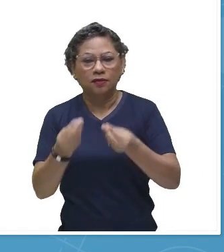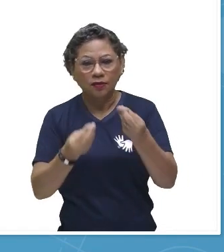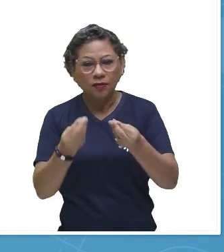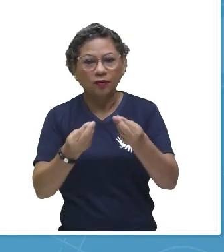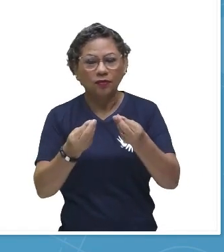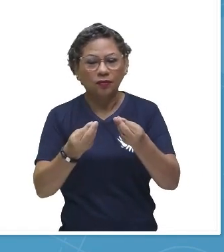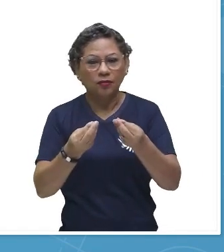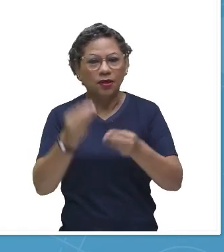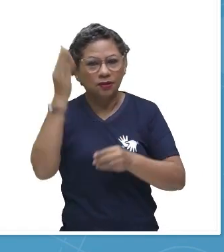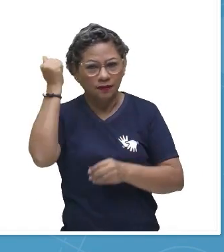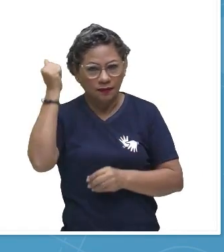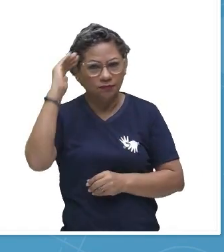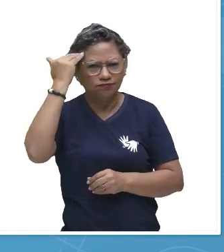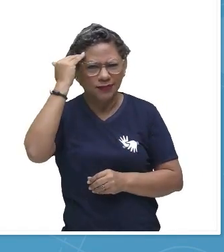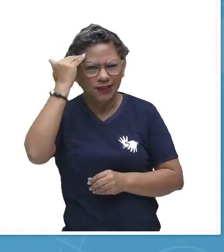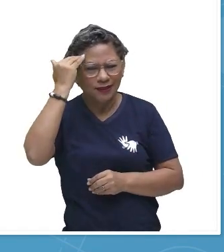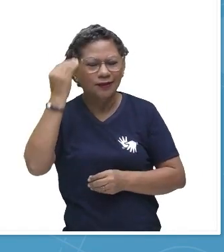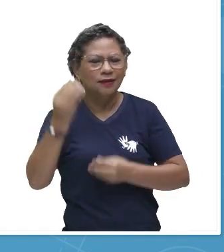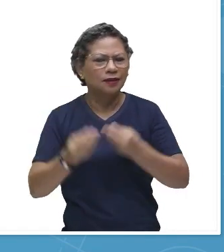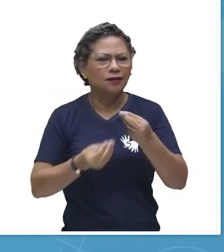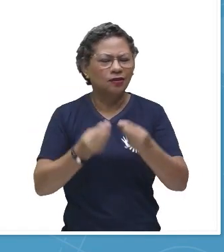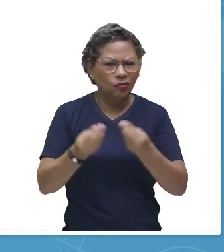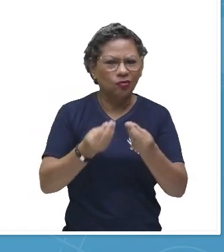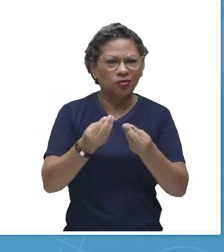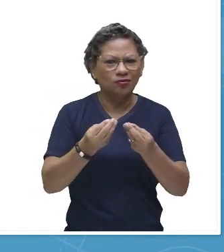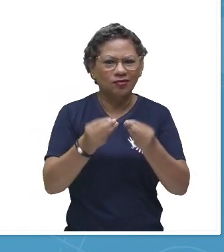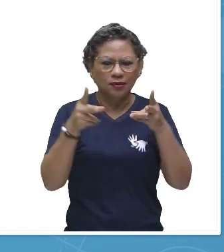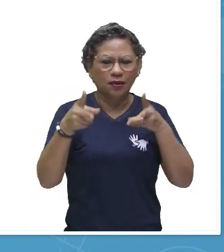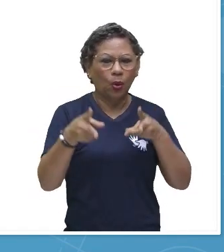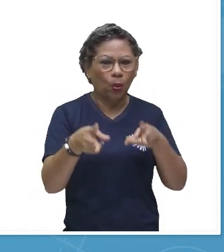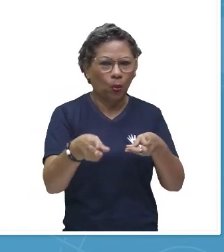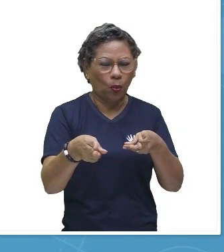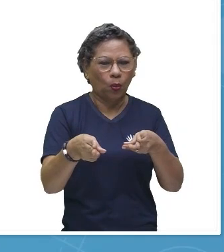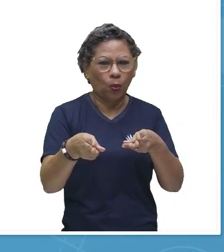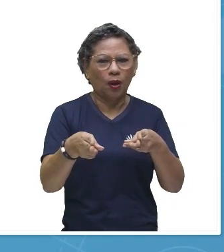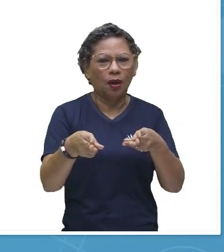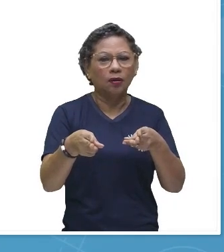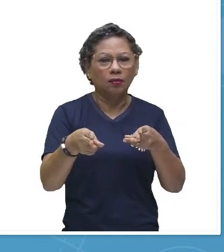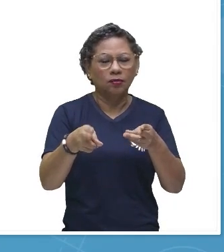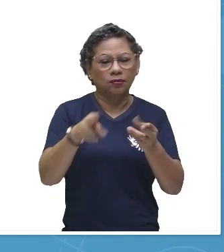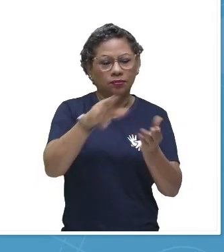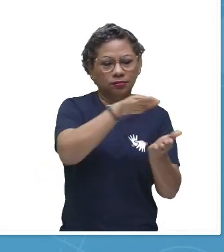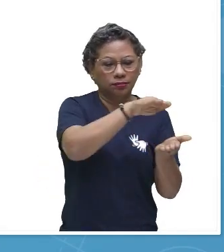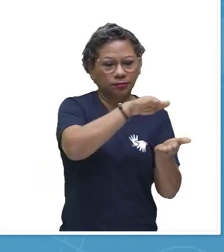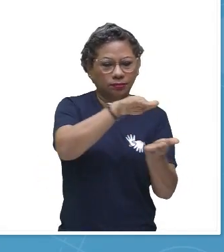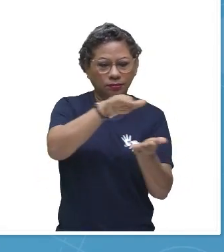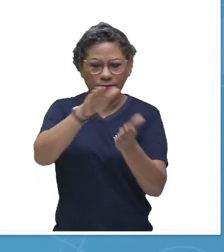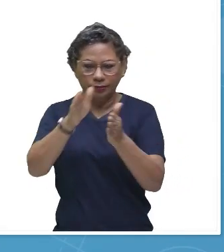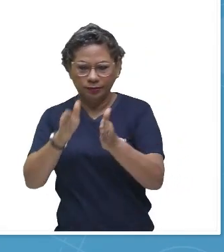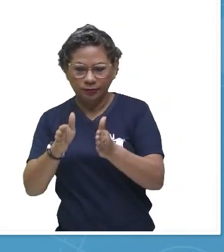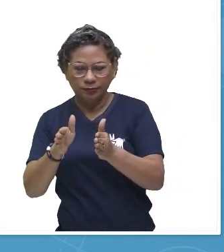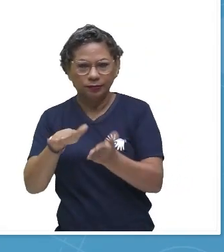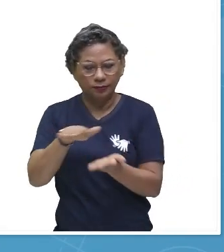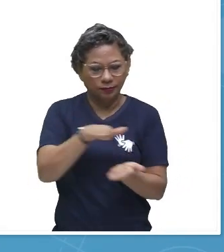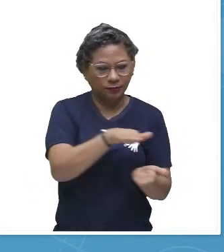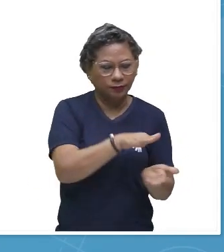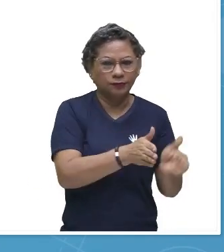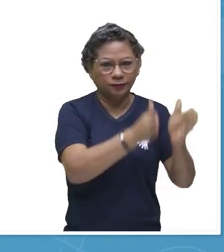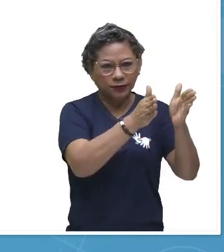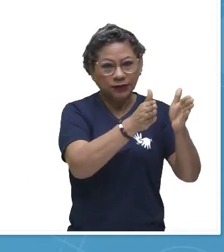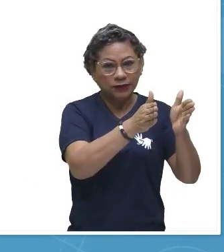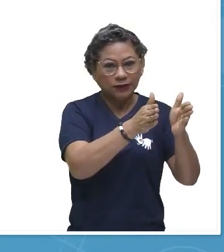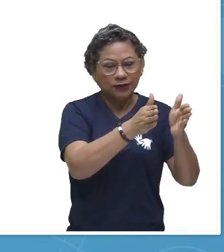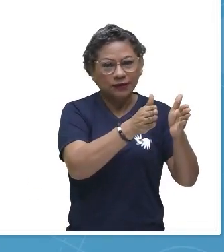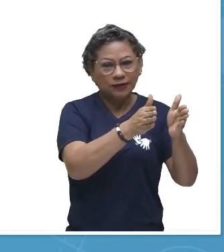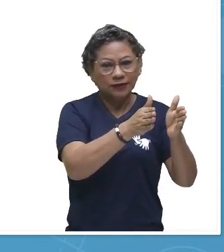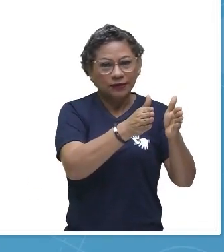gente precisa ver se as retas estão no mesmo plano, ou seja, se elas estão como se fosse na mesma parede, ou se elas